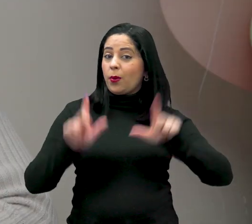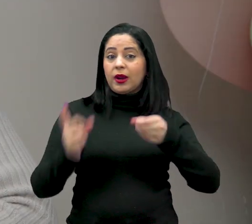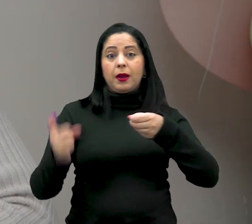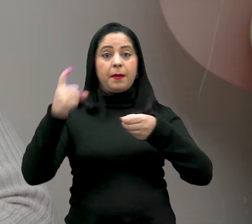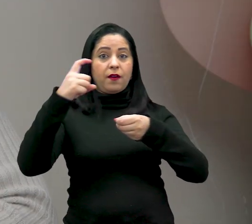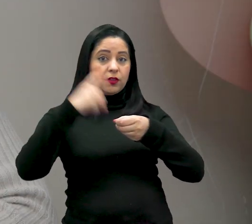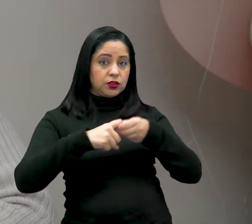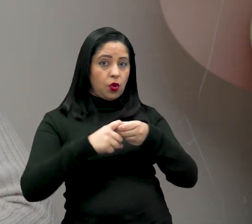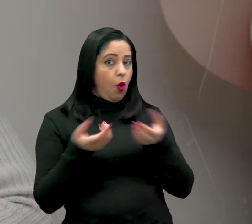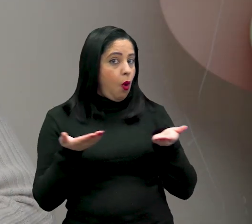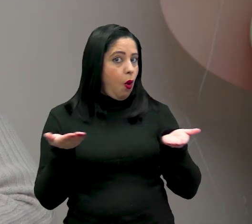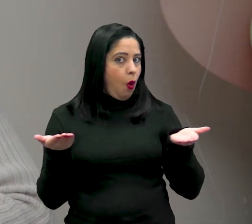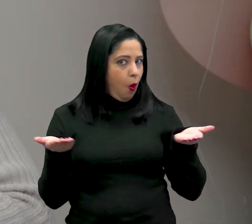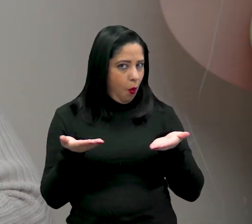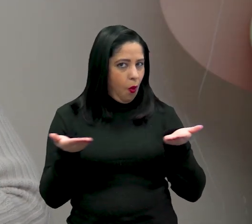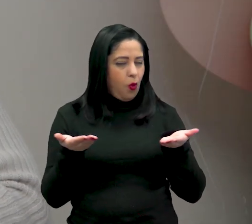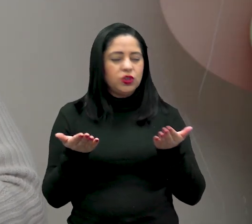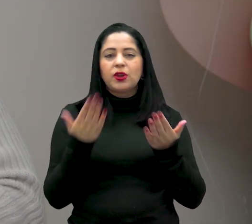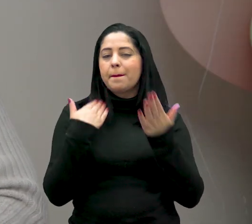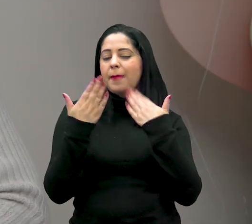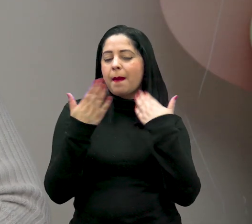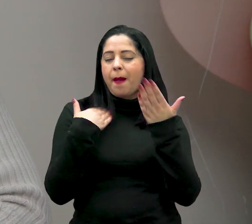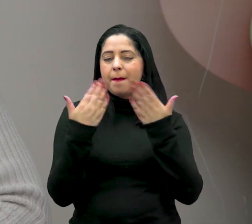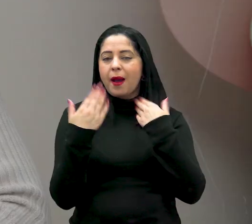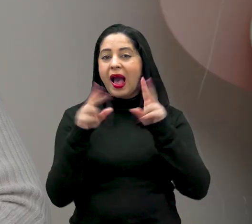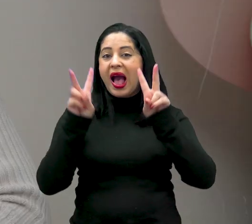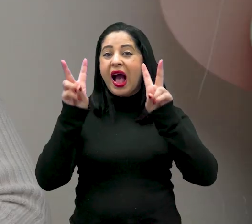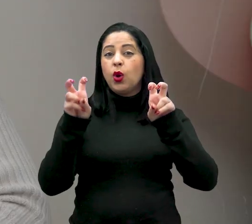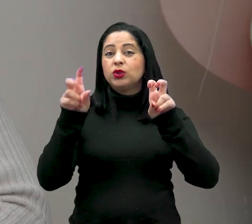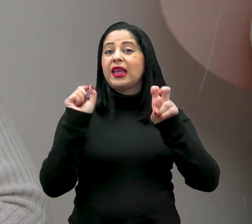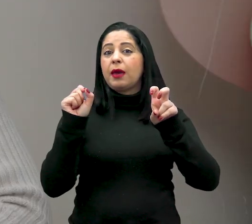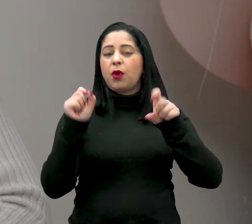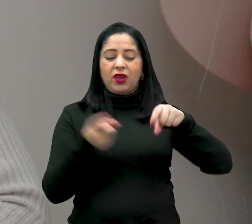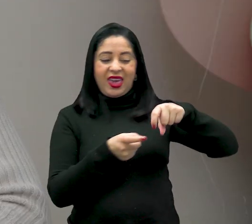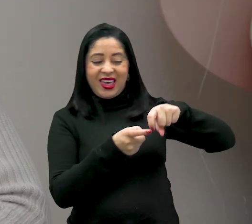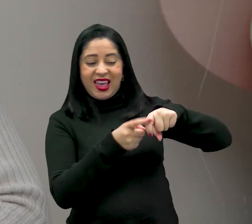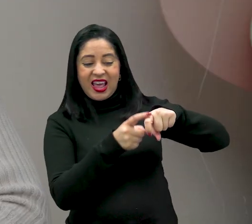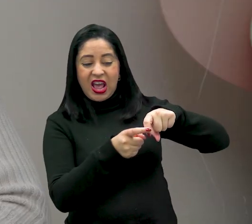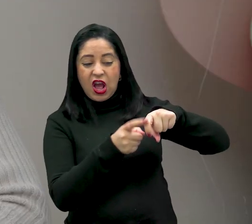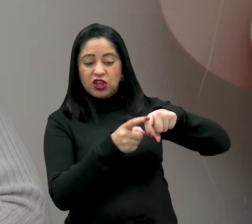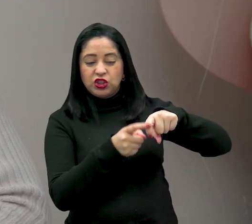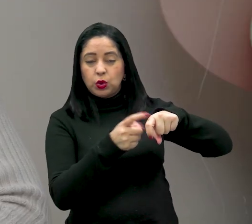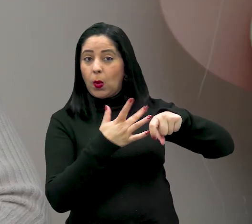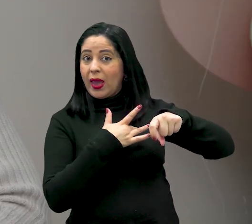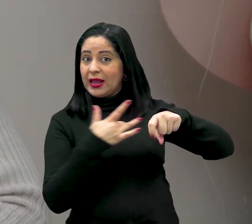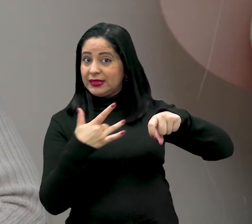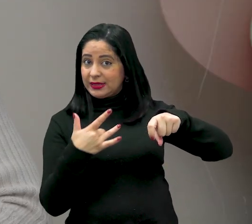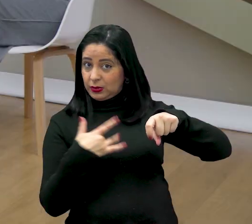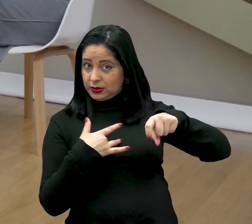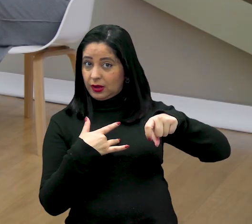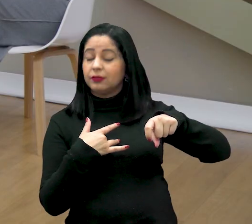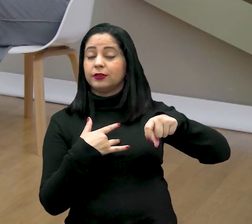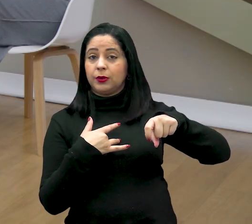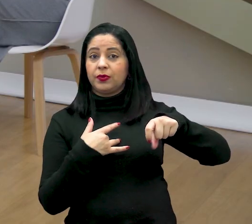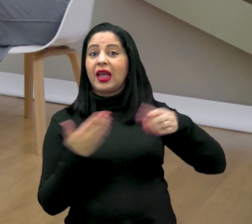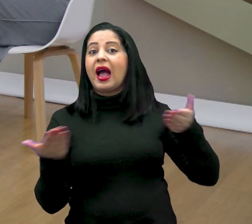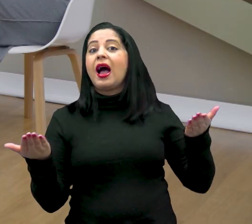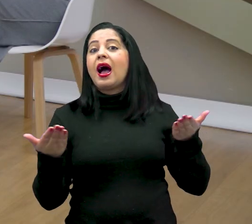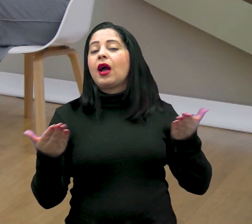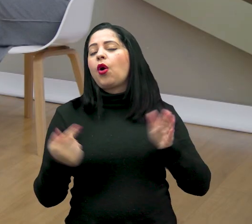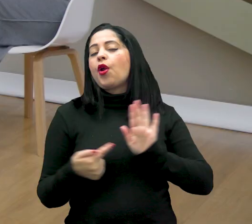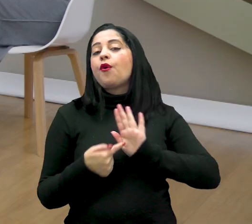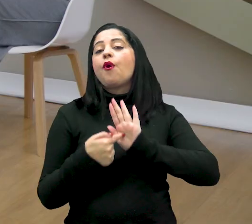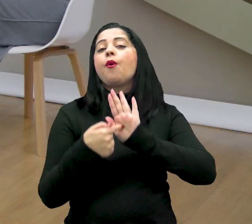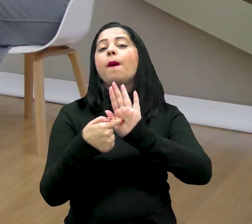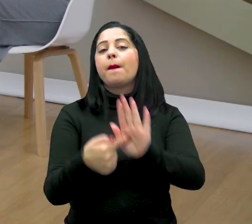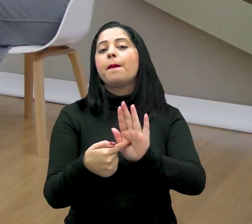Já estamos de volta e no De Bem com Você de hoje o papo está sendo sobre a saúde dos joelhos. Pessoal, para seguir nesse assunto, a